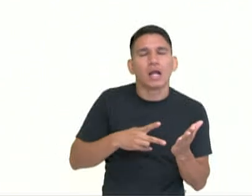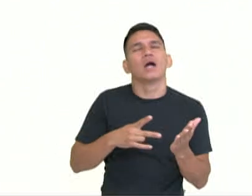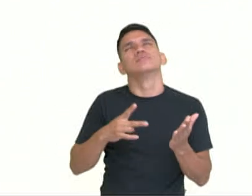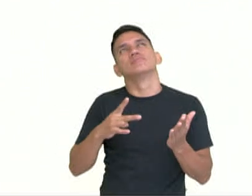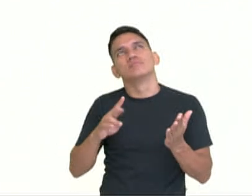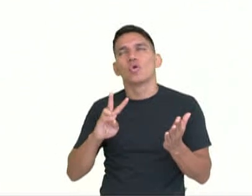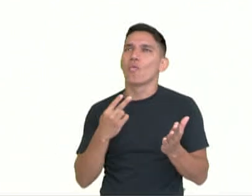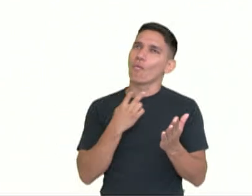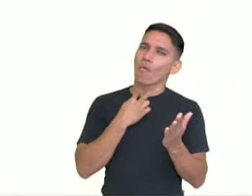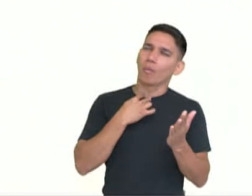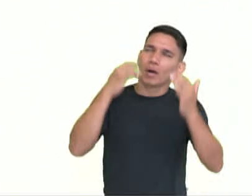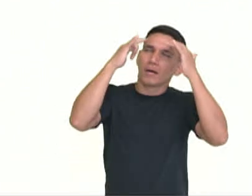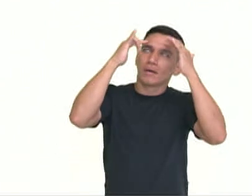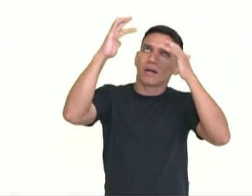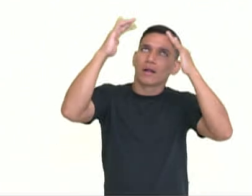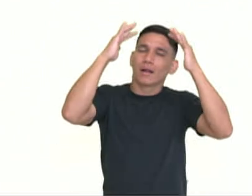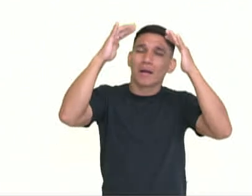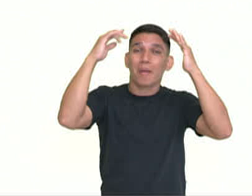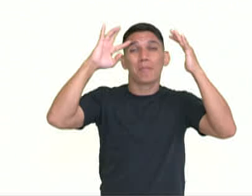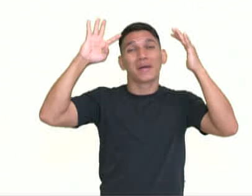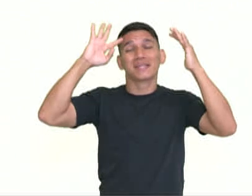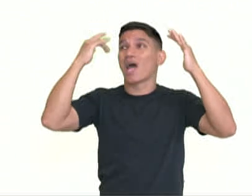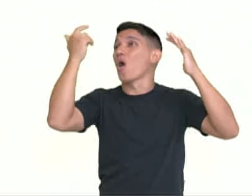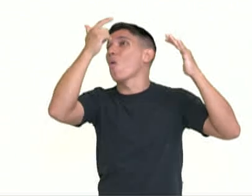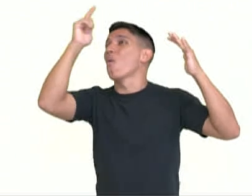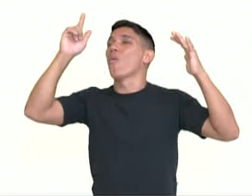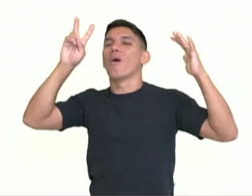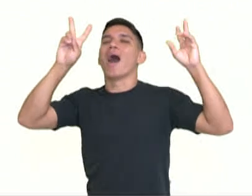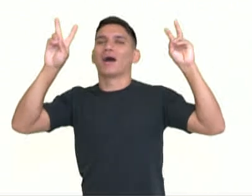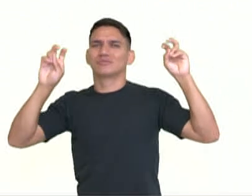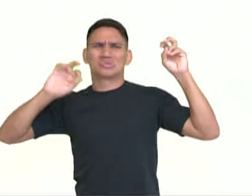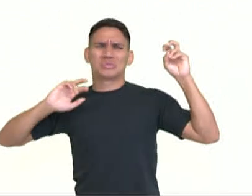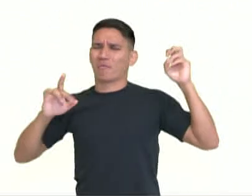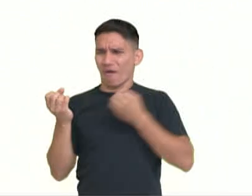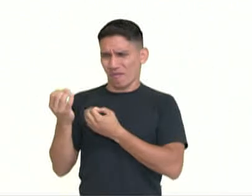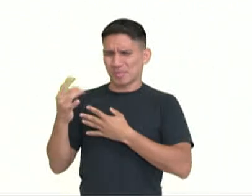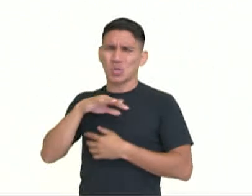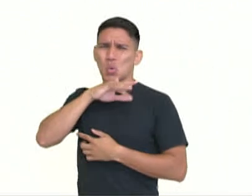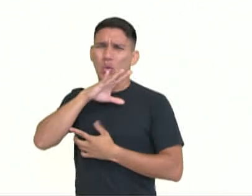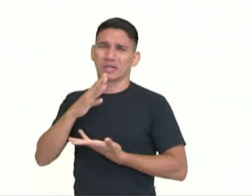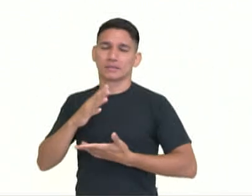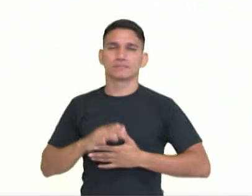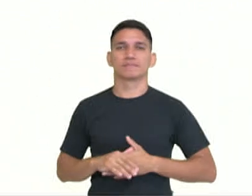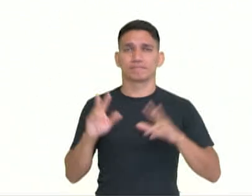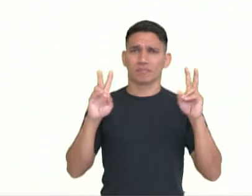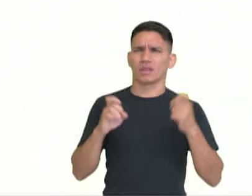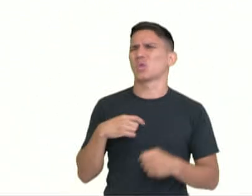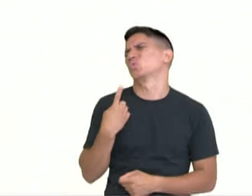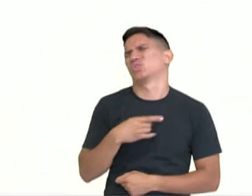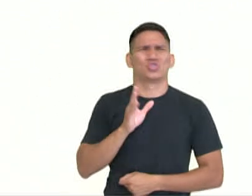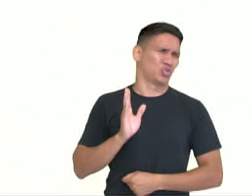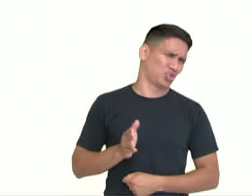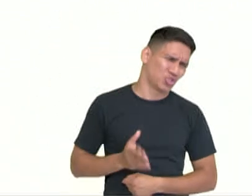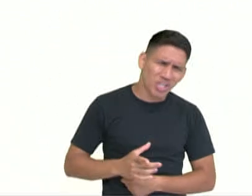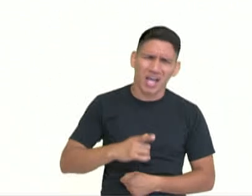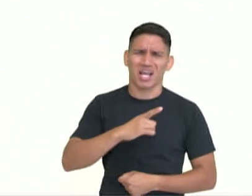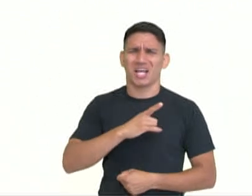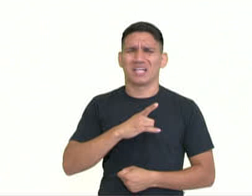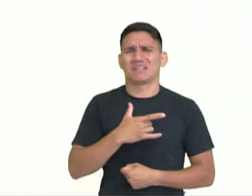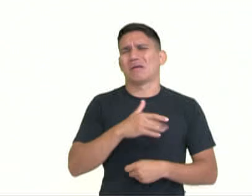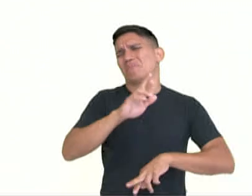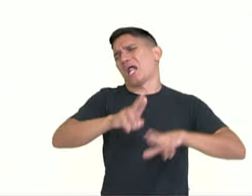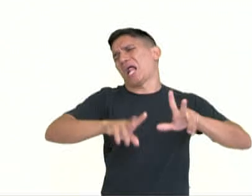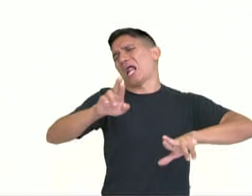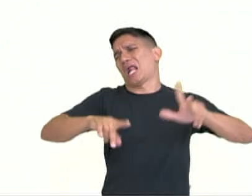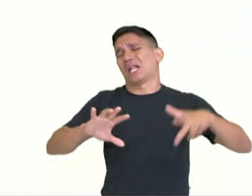outras coisas que não sejam notícias tão ruins. Abre aspas. A gente já tem tantas coisas acontecendo, por isso